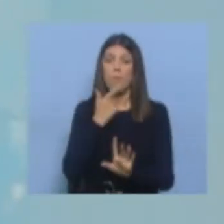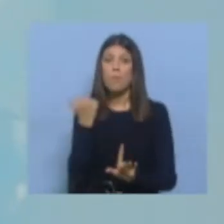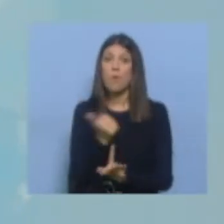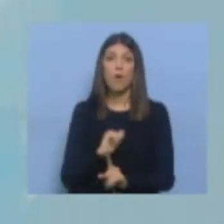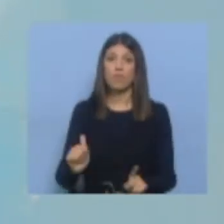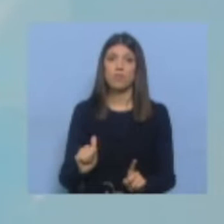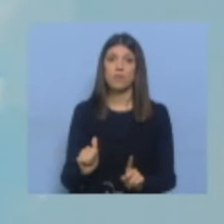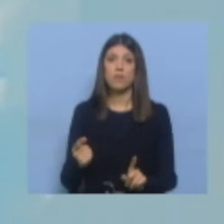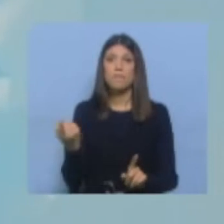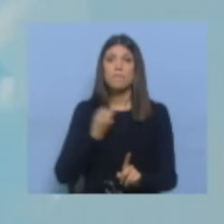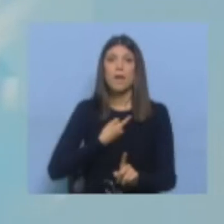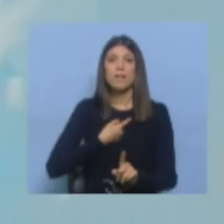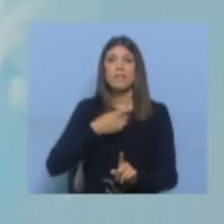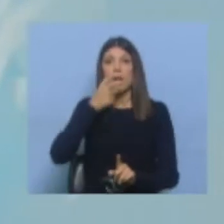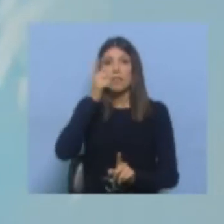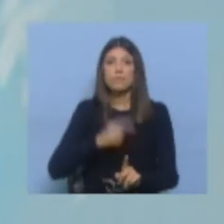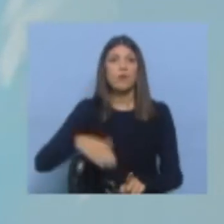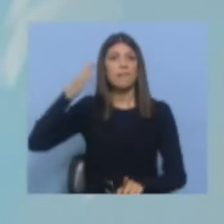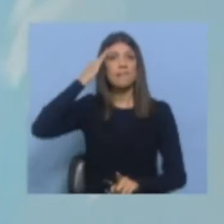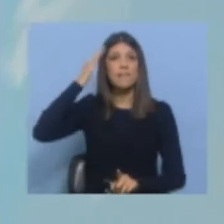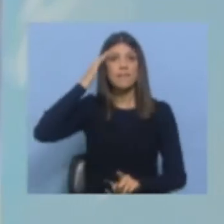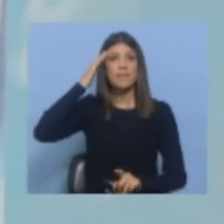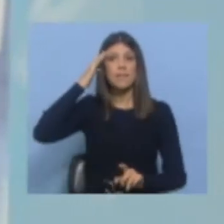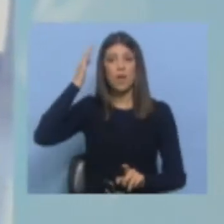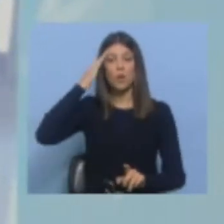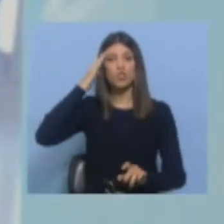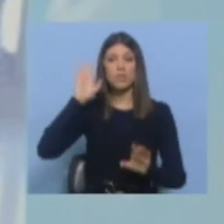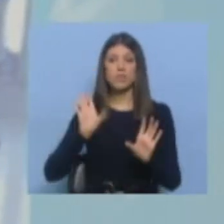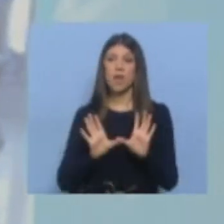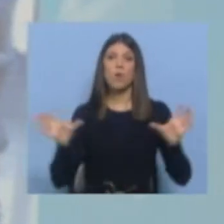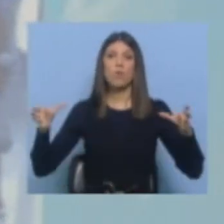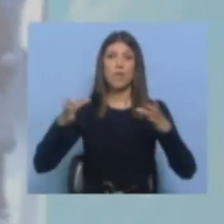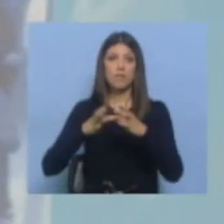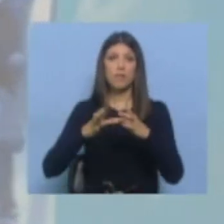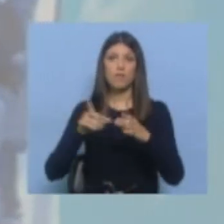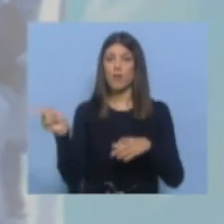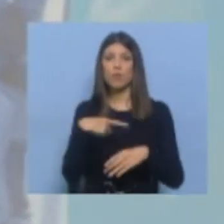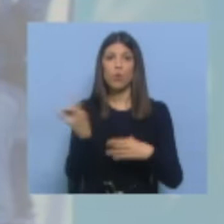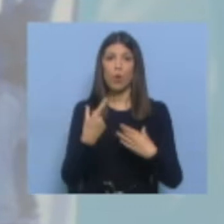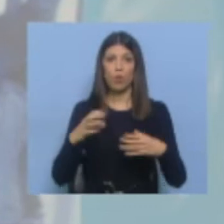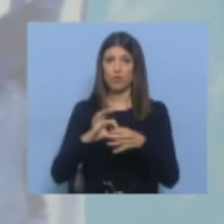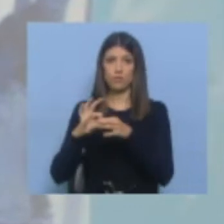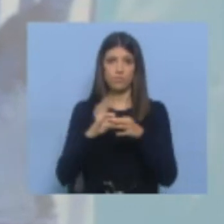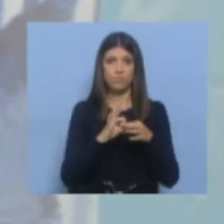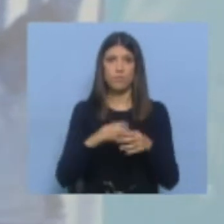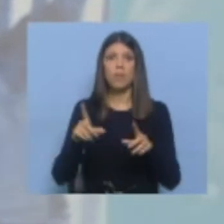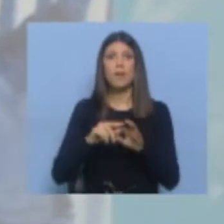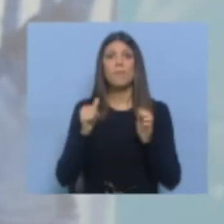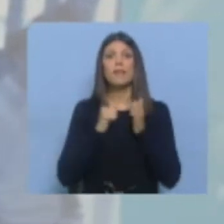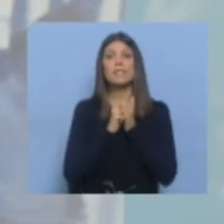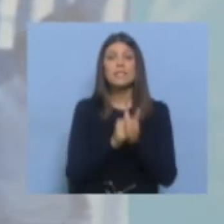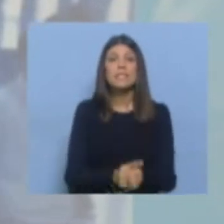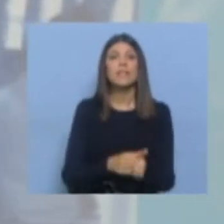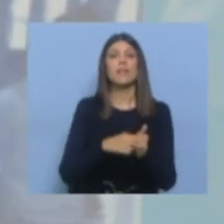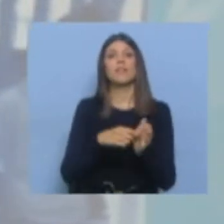as pessoas têm que assumir uma consciência coletiva, não é? E agir e seguindo as recomendações que são transmitidas, não entrar em